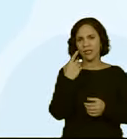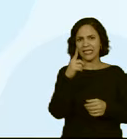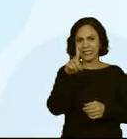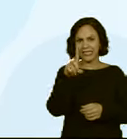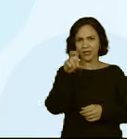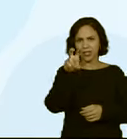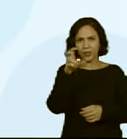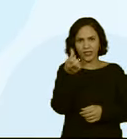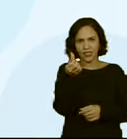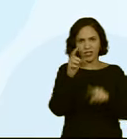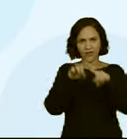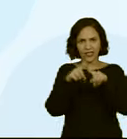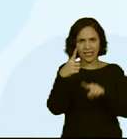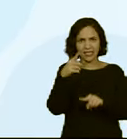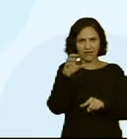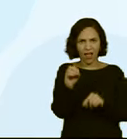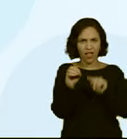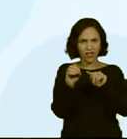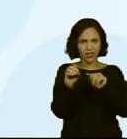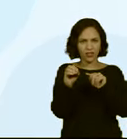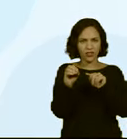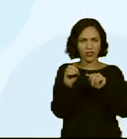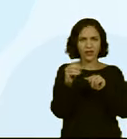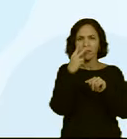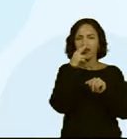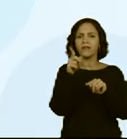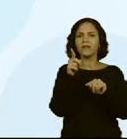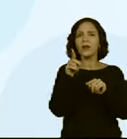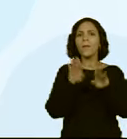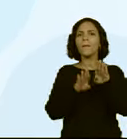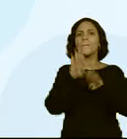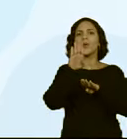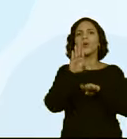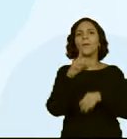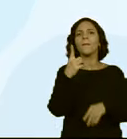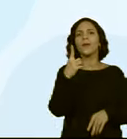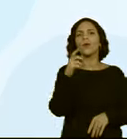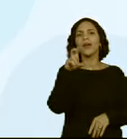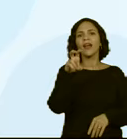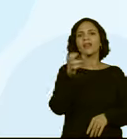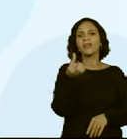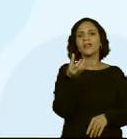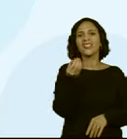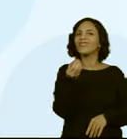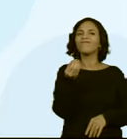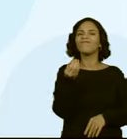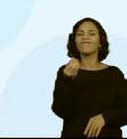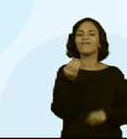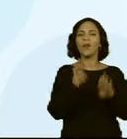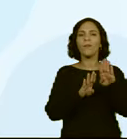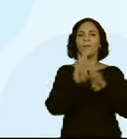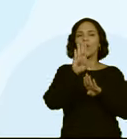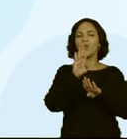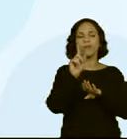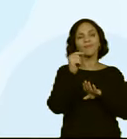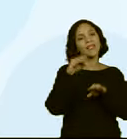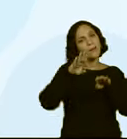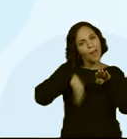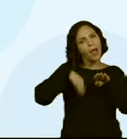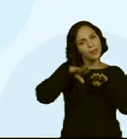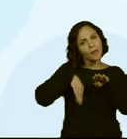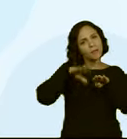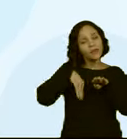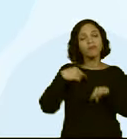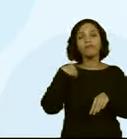156 por 10 tá que é mais Redondo a gente chegaria a 1570 tão passa um pouquinho